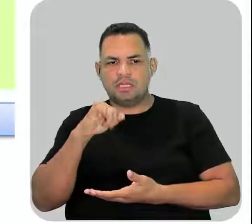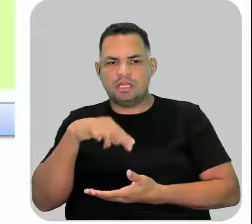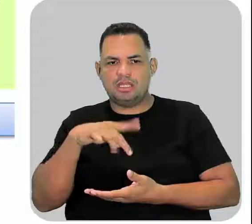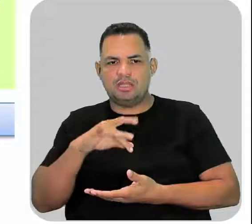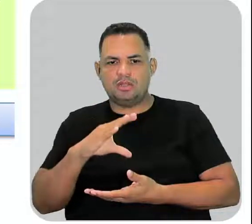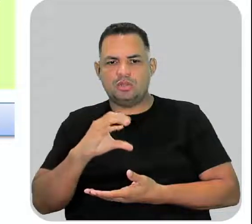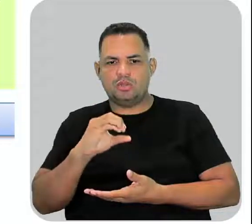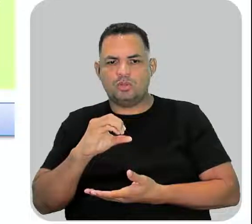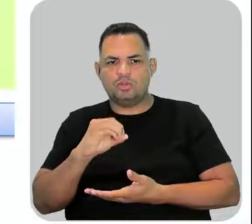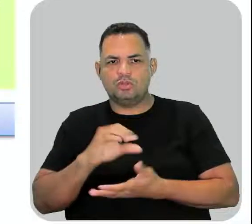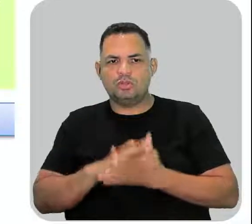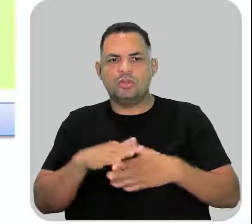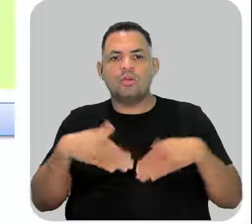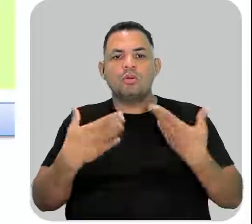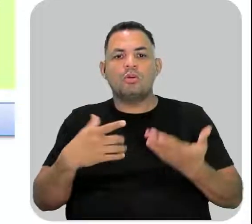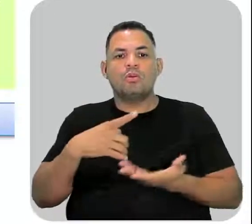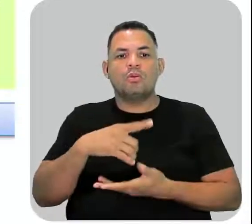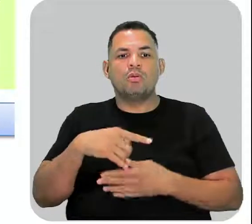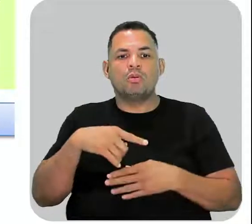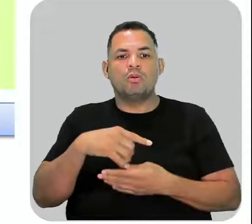faz a